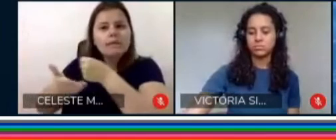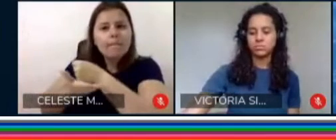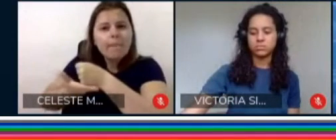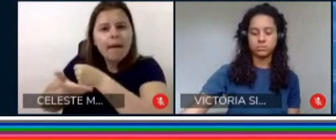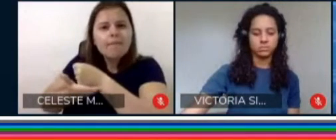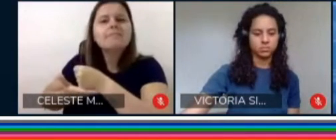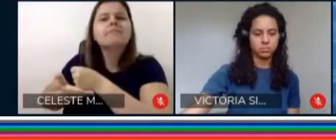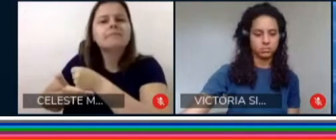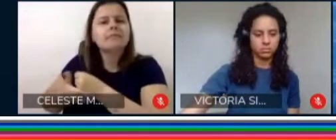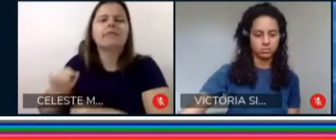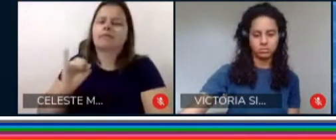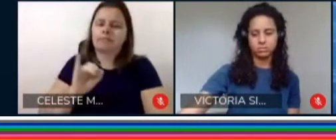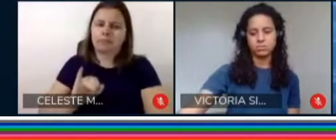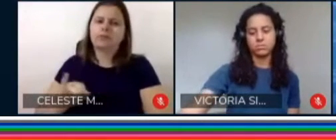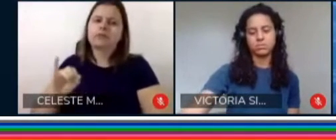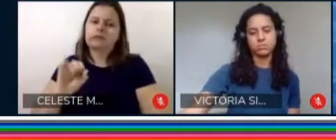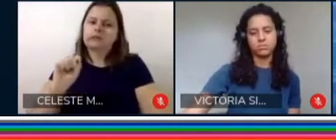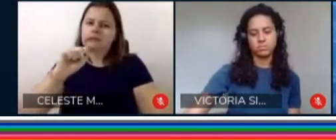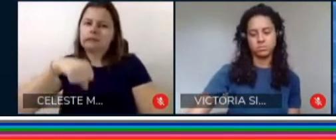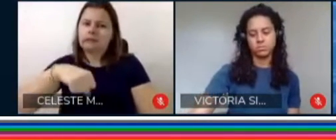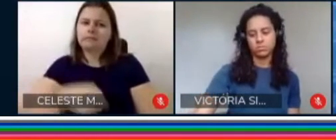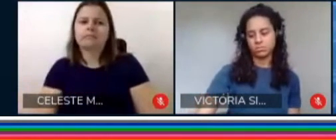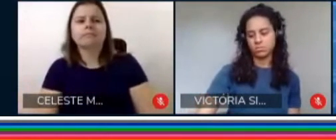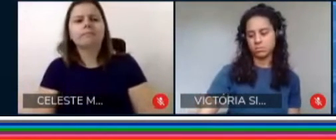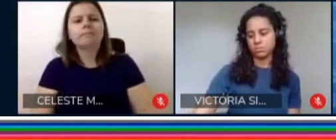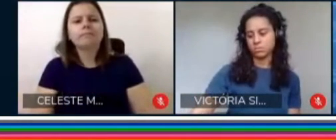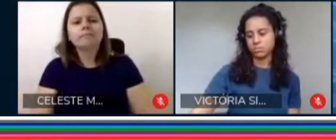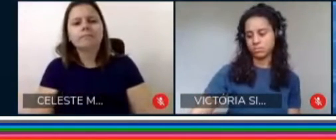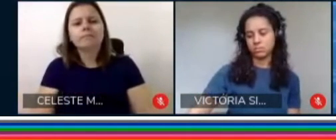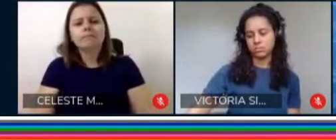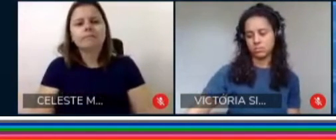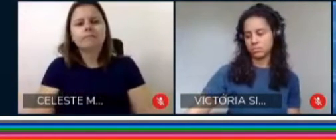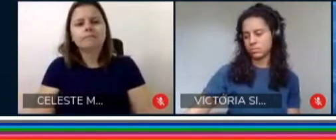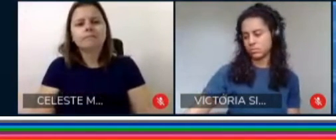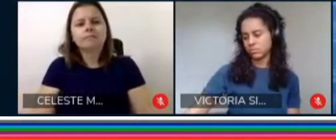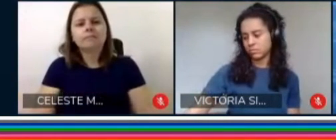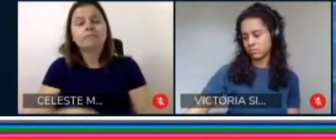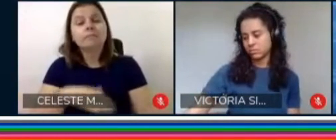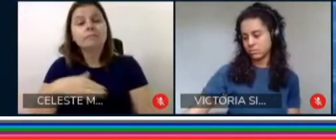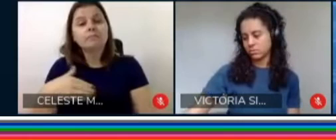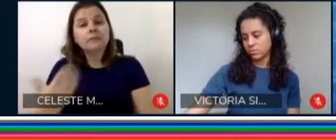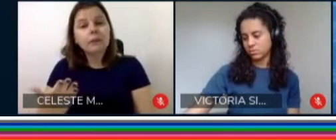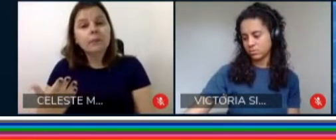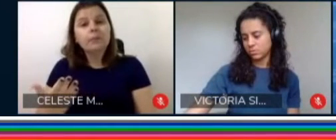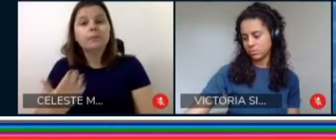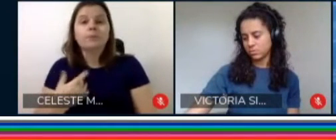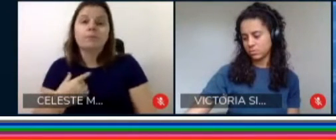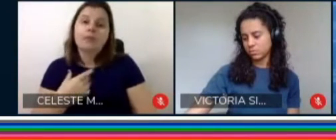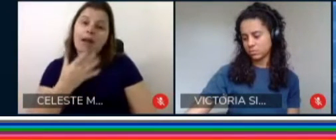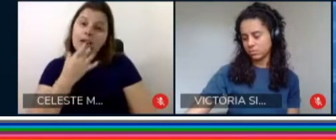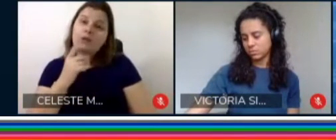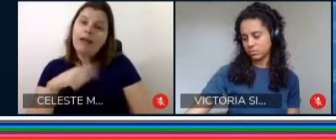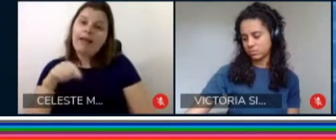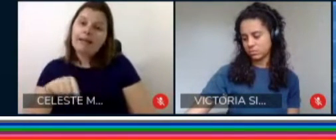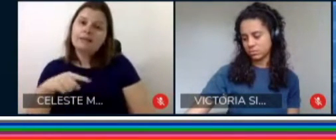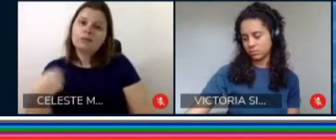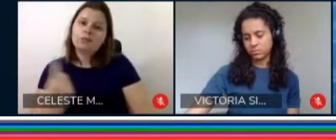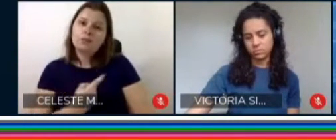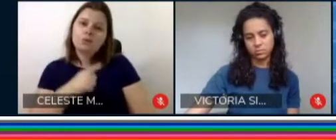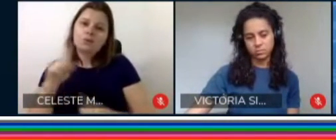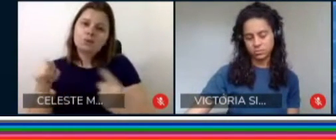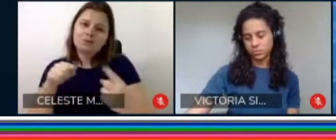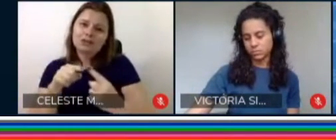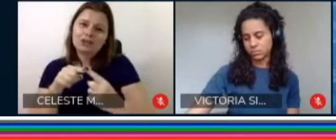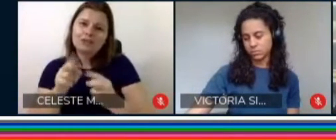sempre importantes, né? Então, eu acho que essa é a nossa intenção, cada vez que a gente aborda